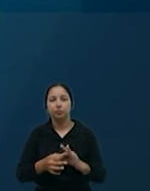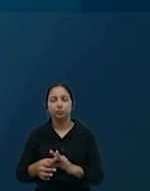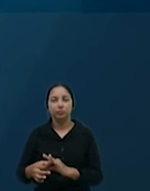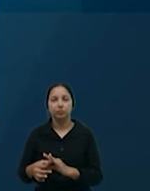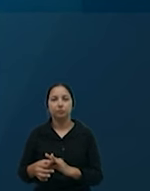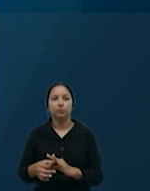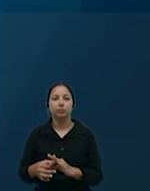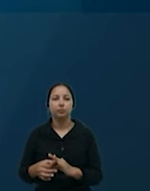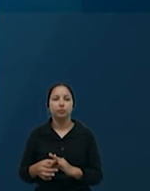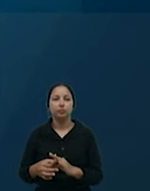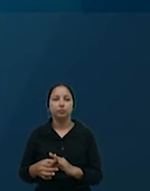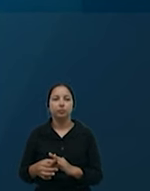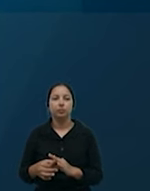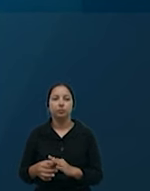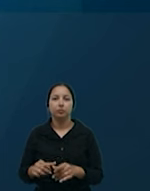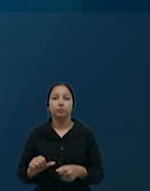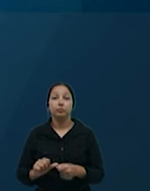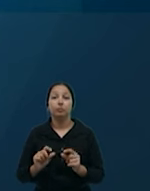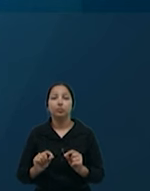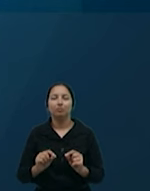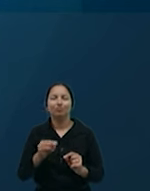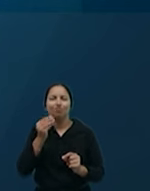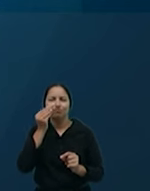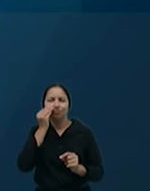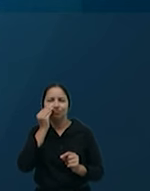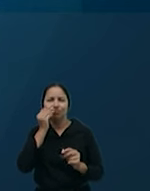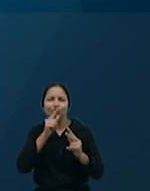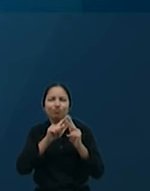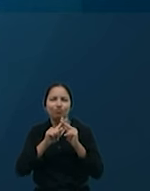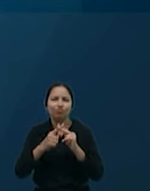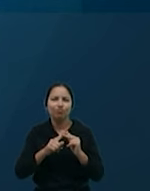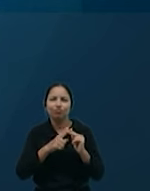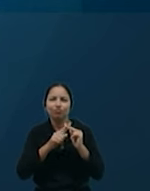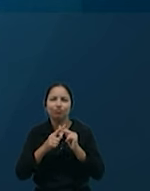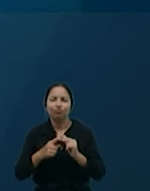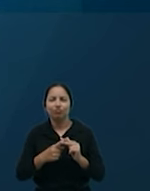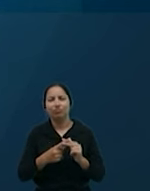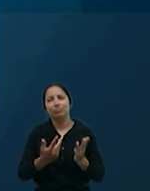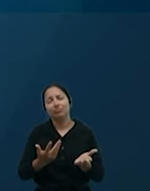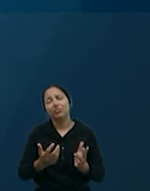é tentando corrigir, ainda que tardiamente,